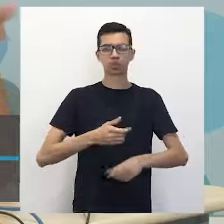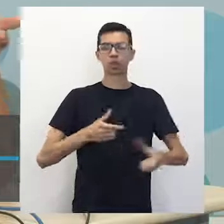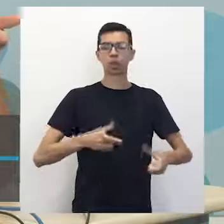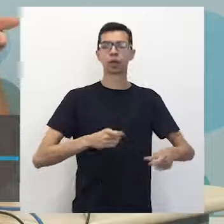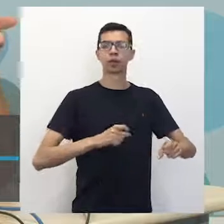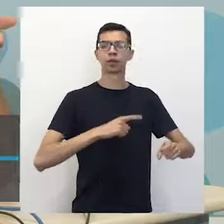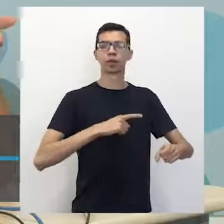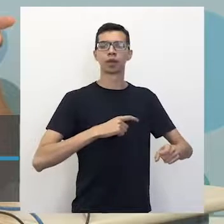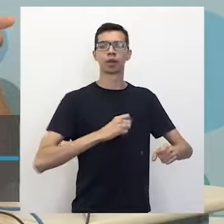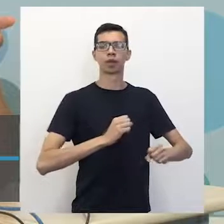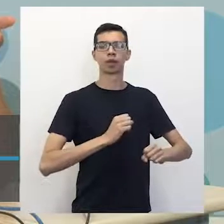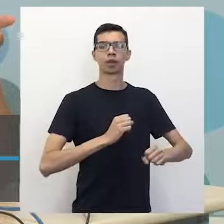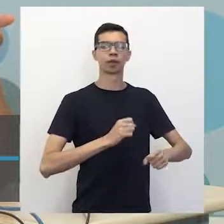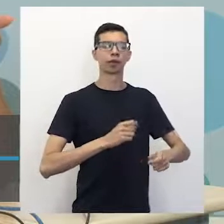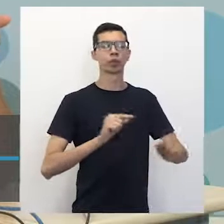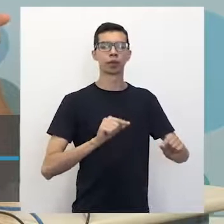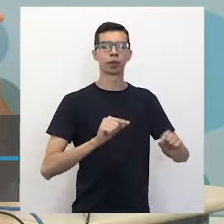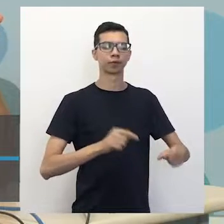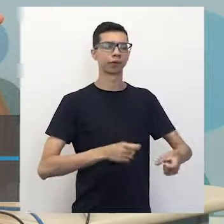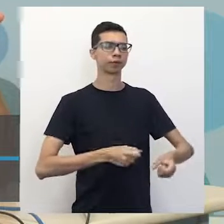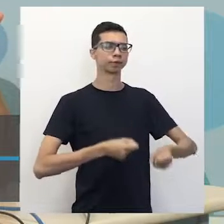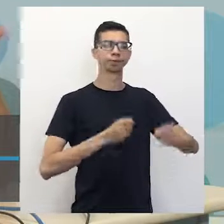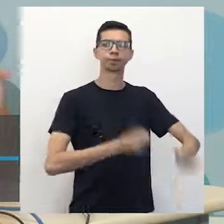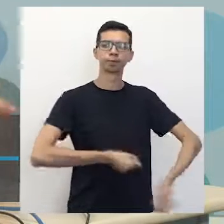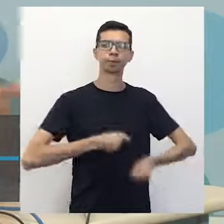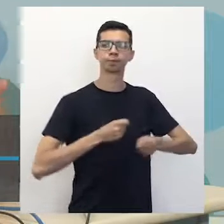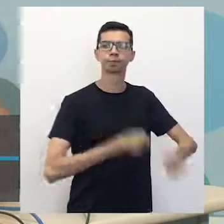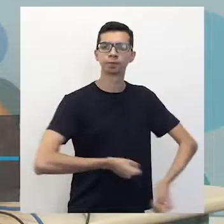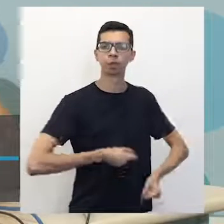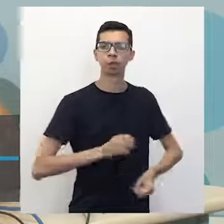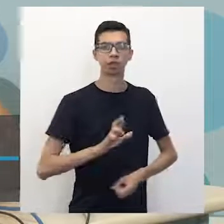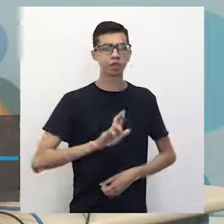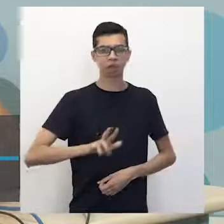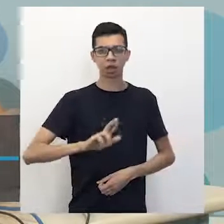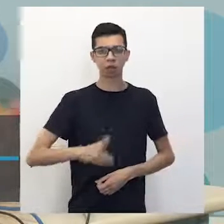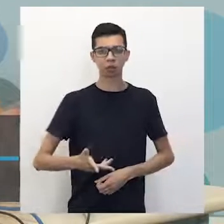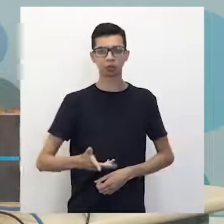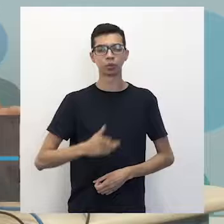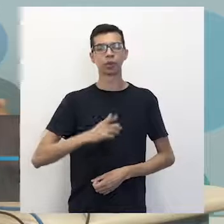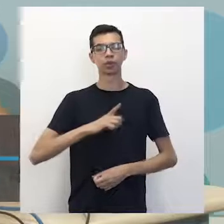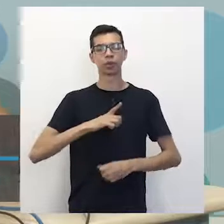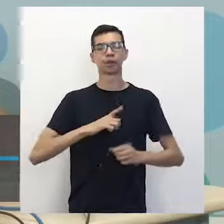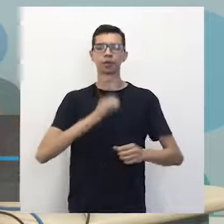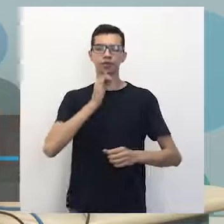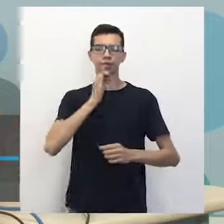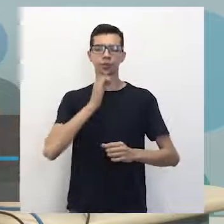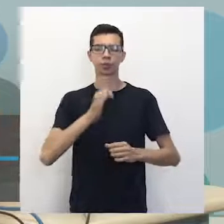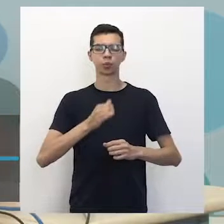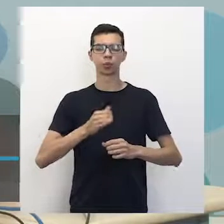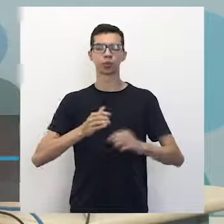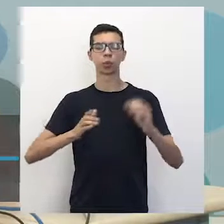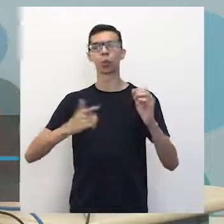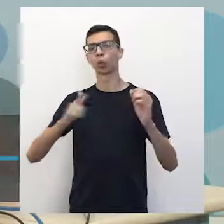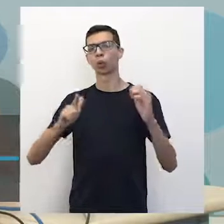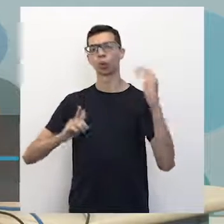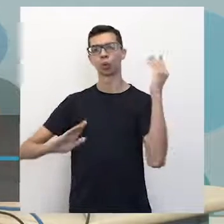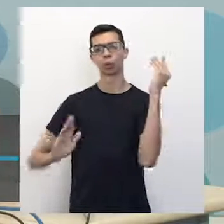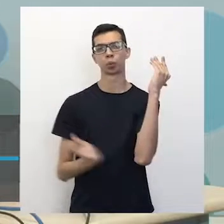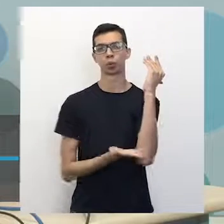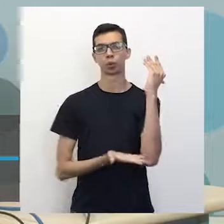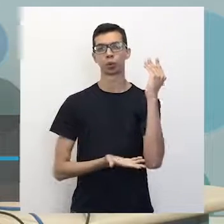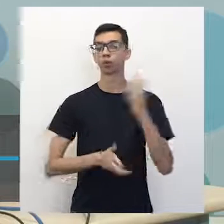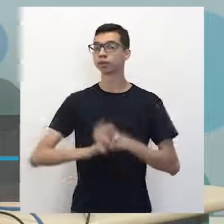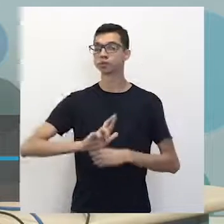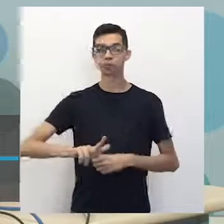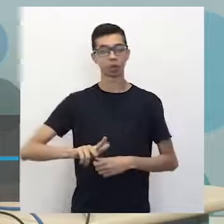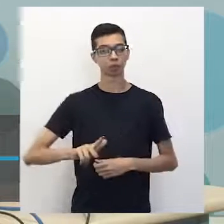A foice não era de ferro? Não, tá? Então, o ferro era destinado totalmente, era como se fosse um material